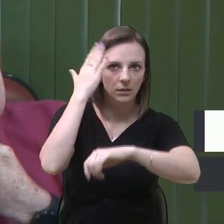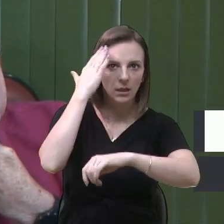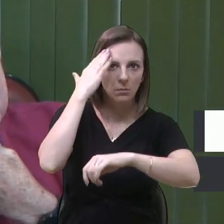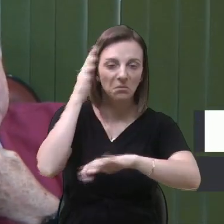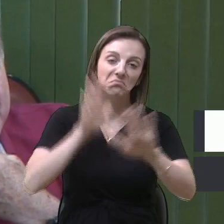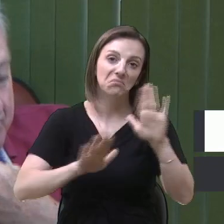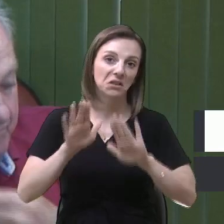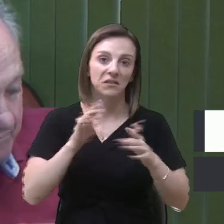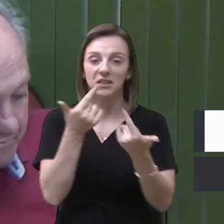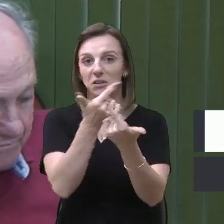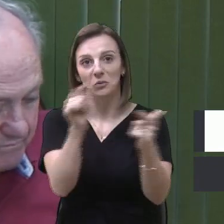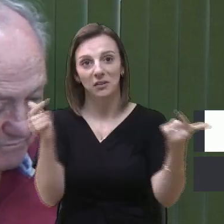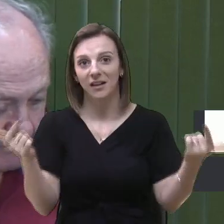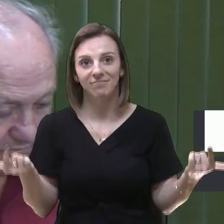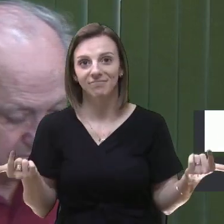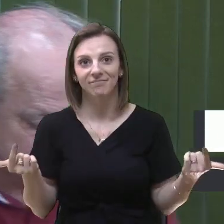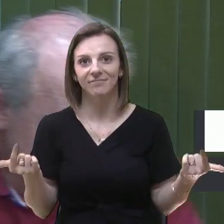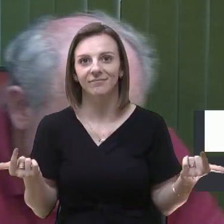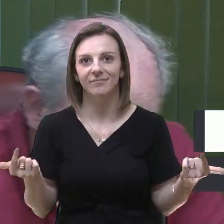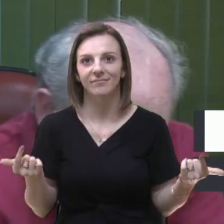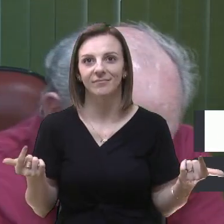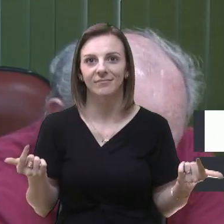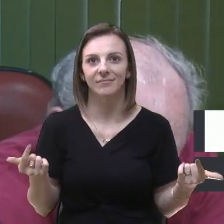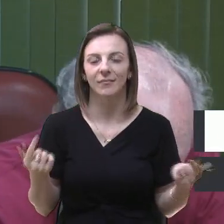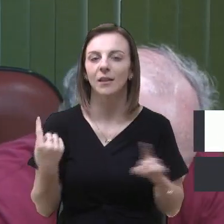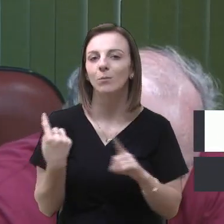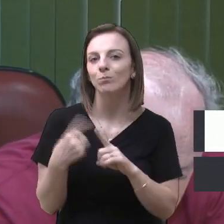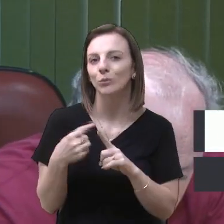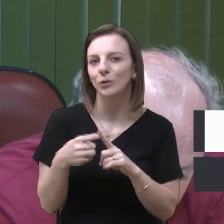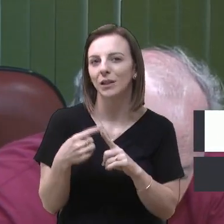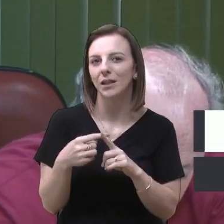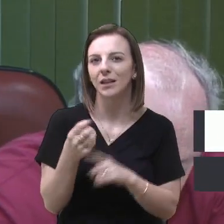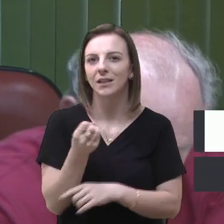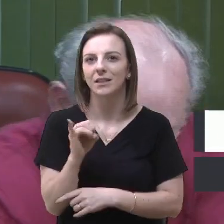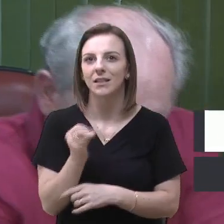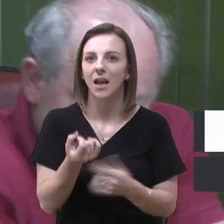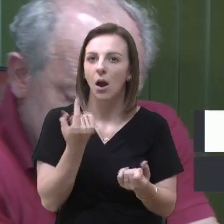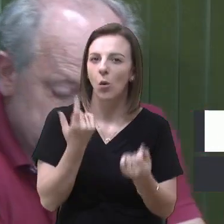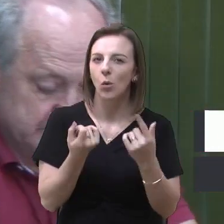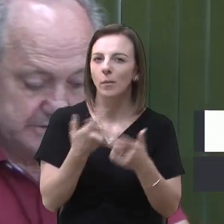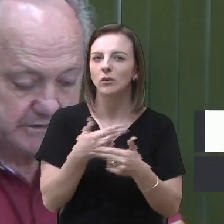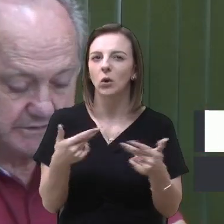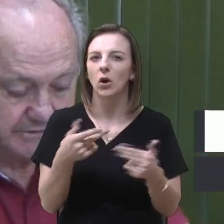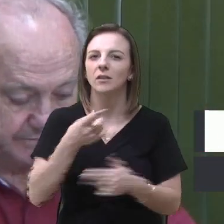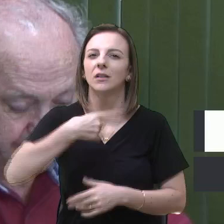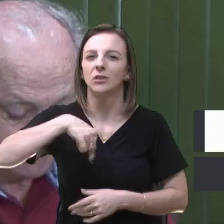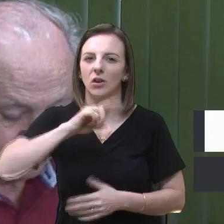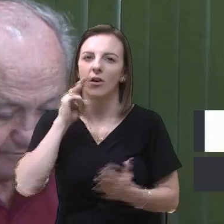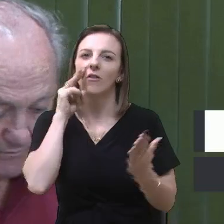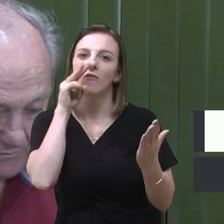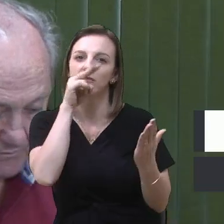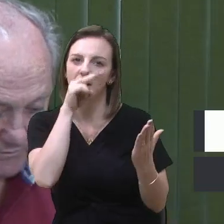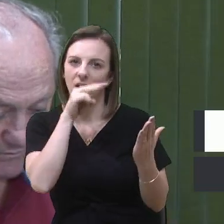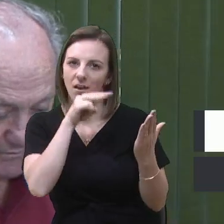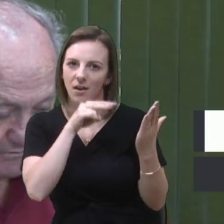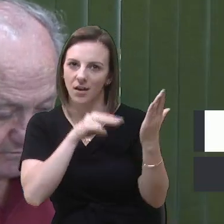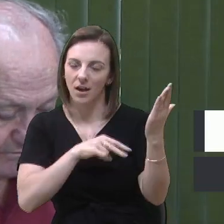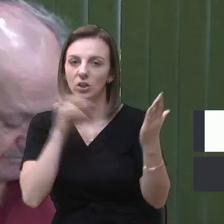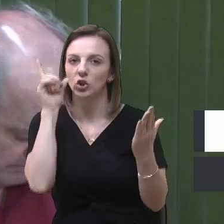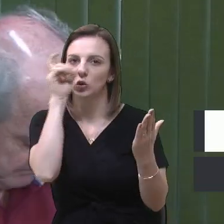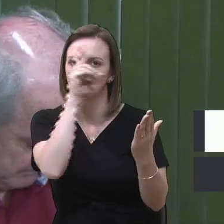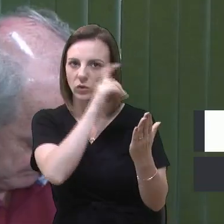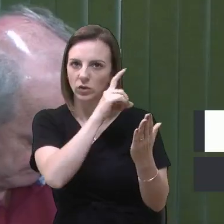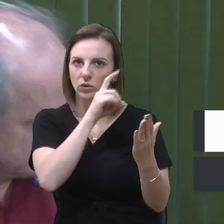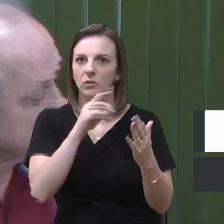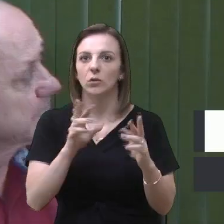tem. E aí, porque se fosse algumas coisas, a gente está vendo aqui dessas dificuldades. Espero que